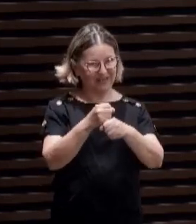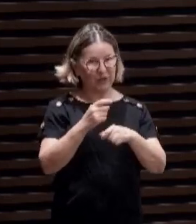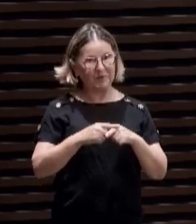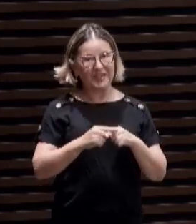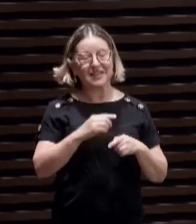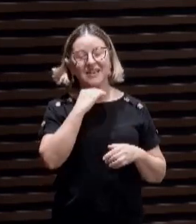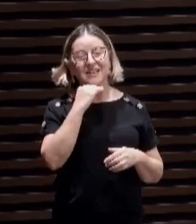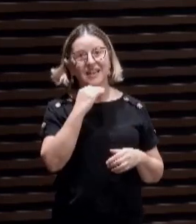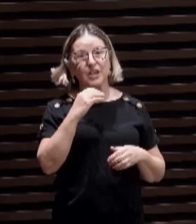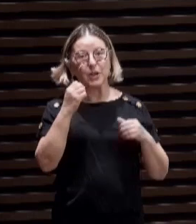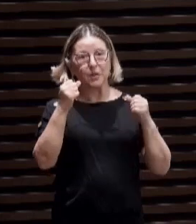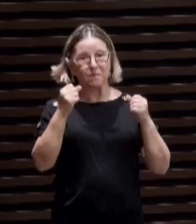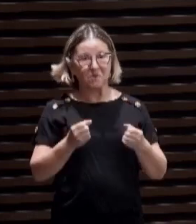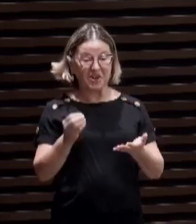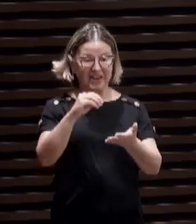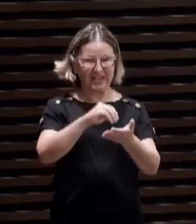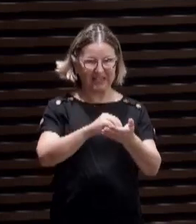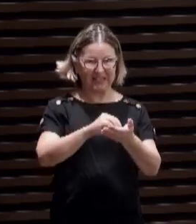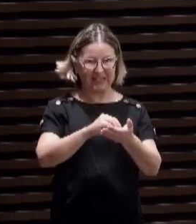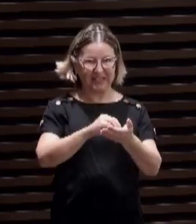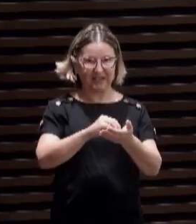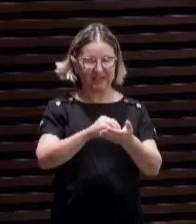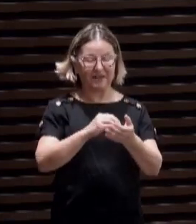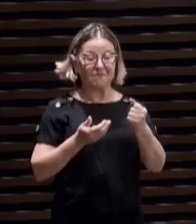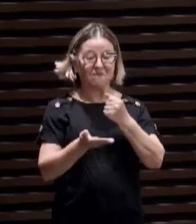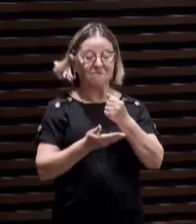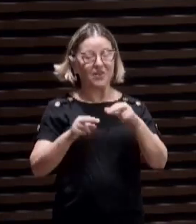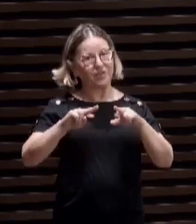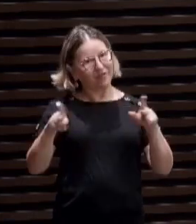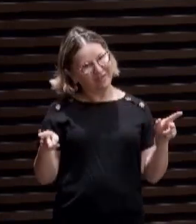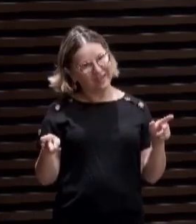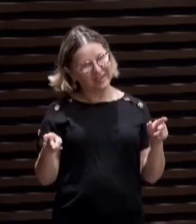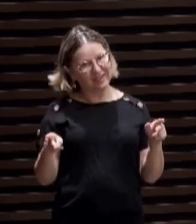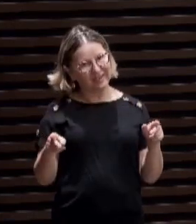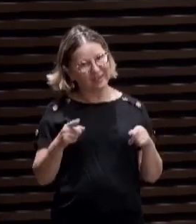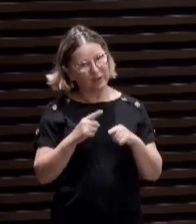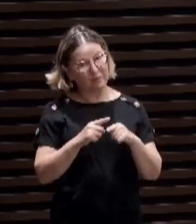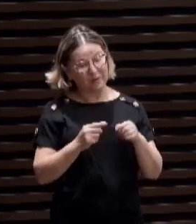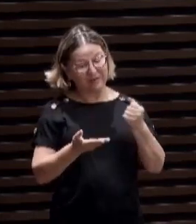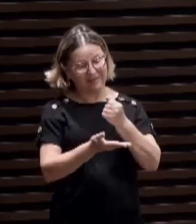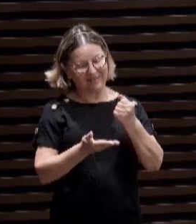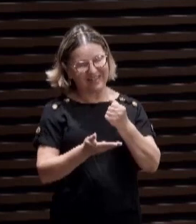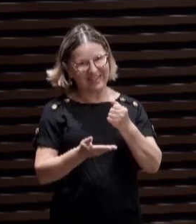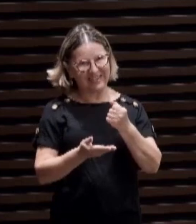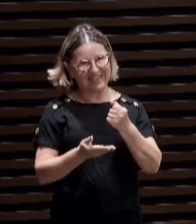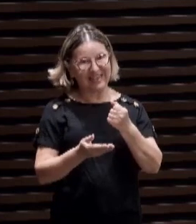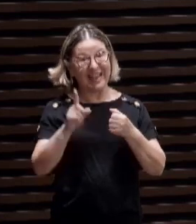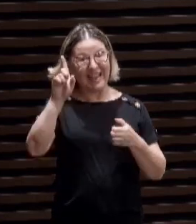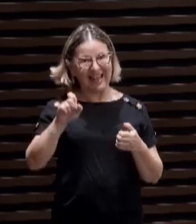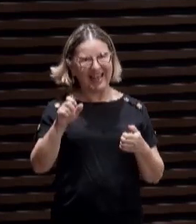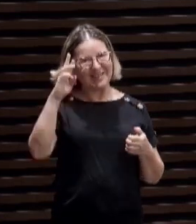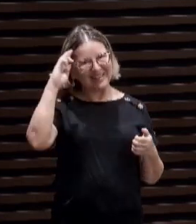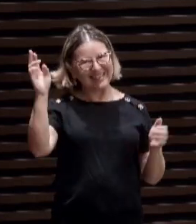outro fundamento, o qual foi posto, que é o Senhor Jesus Cristo. Então ele continua dizendo: